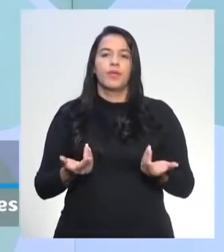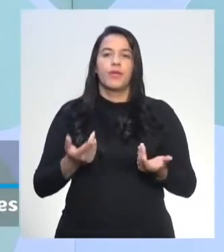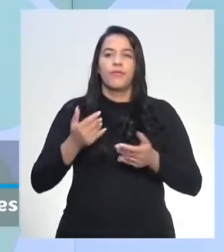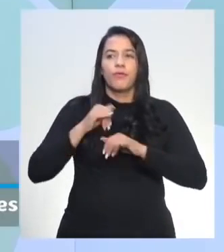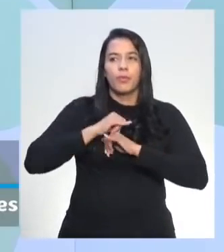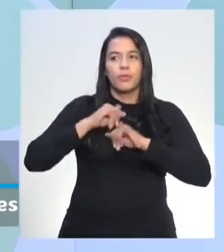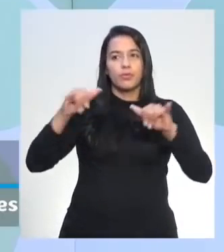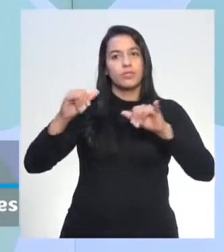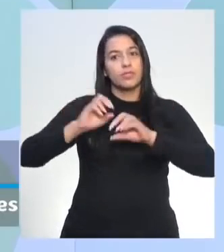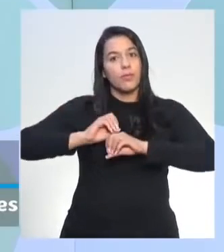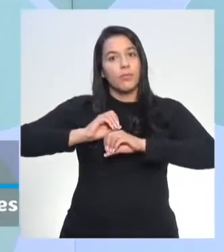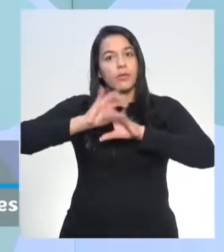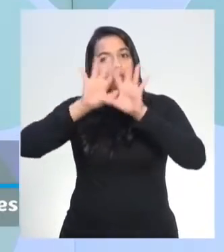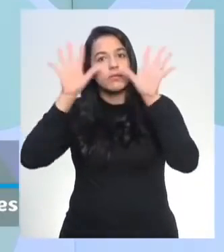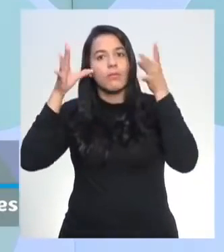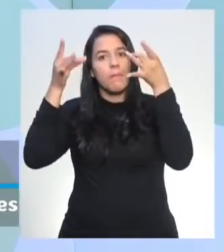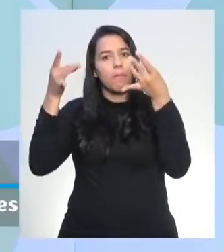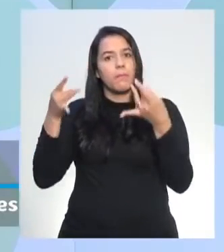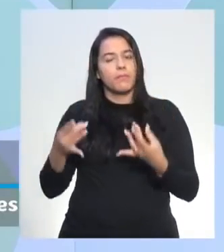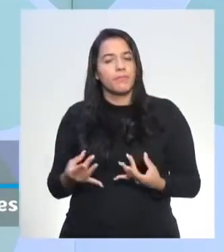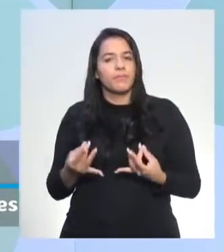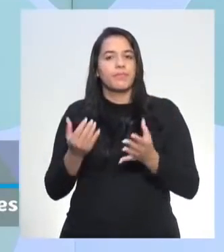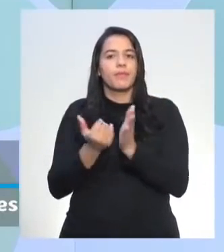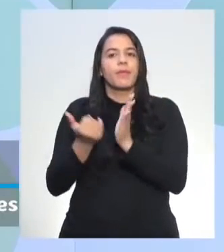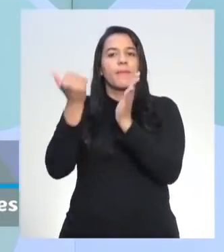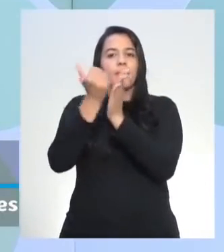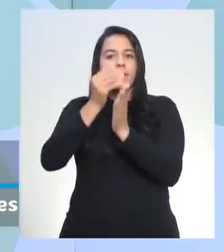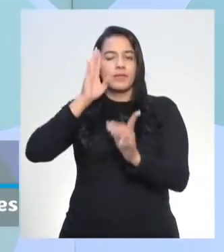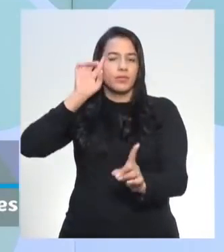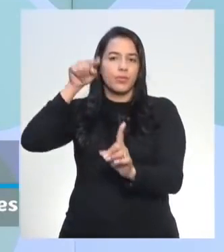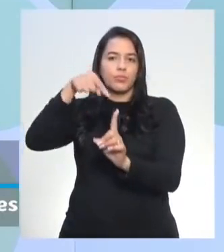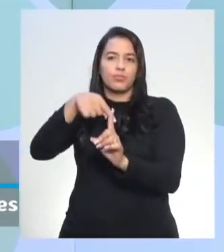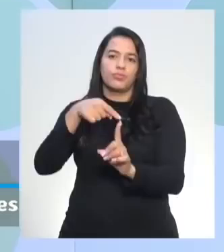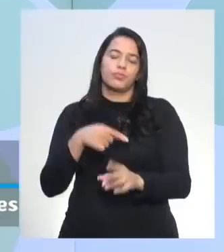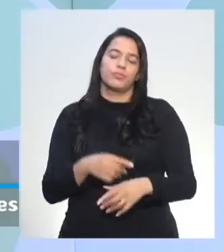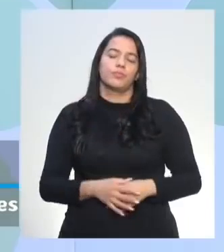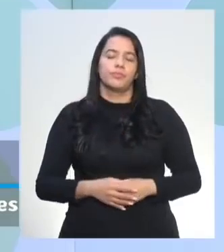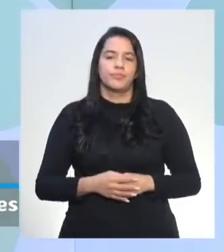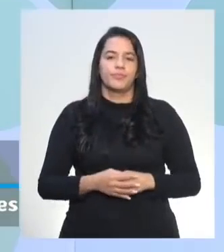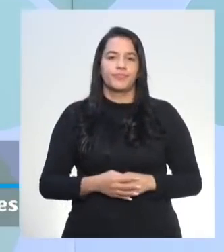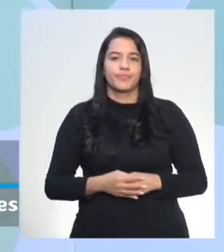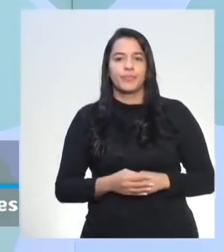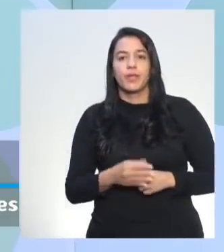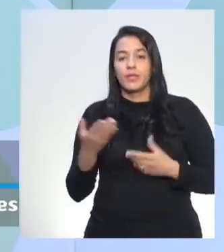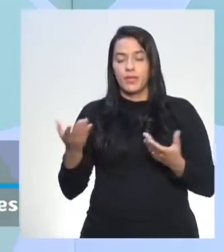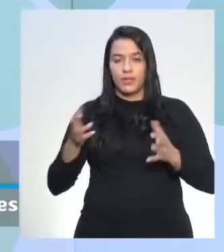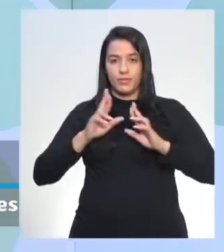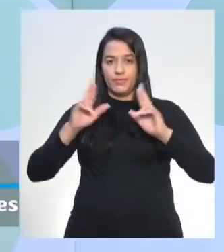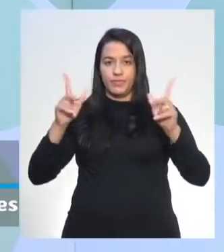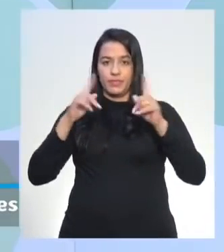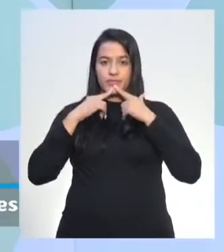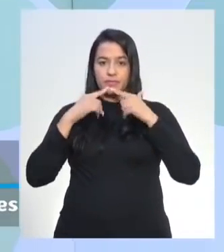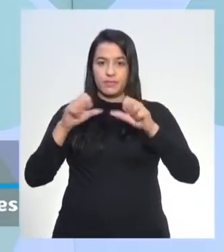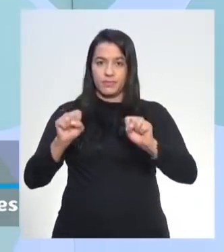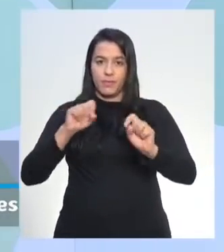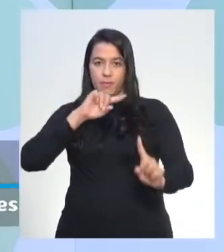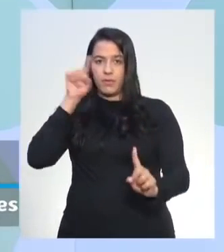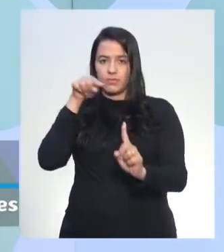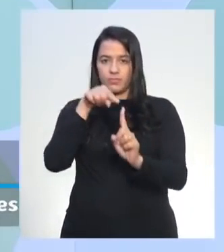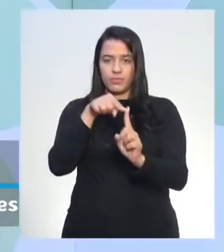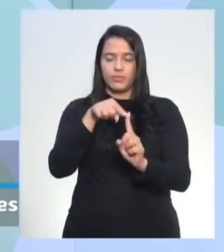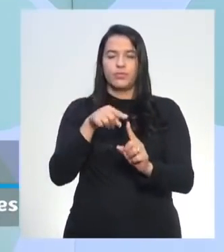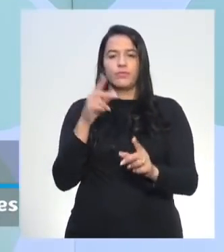mais esclarecimentos e foi mais objetiva, né, que a gente chama. Então, a diferença de linguagem foi essa. Uma linguagem mais objetiva